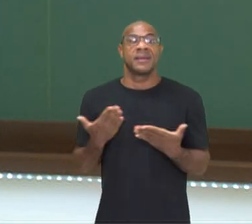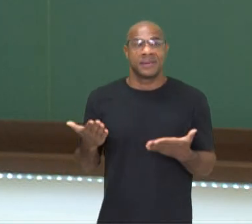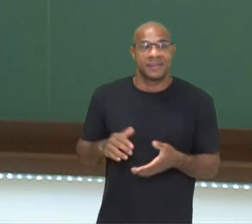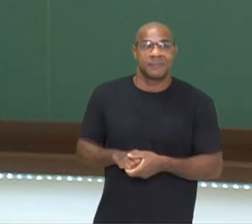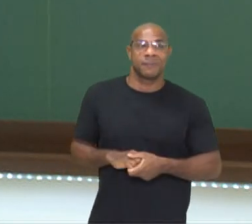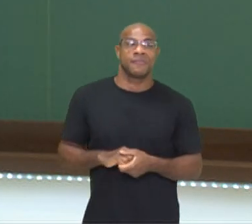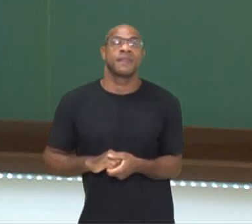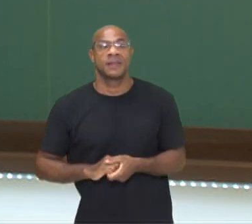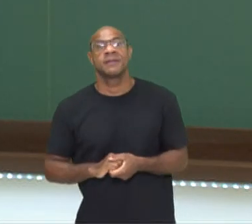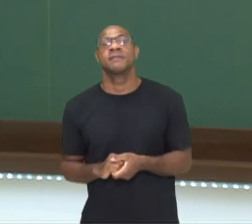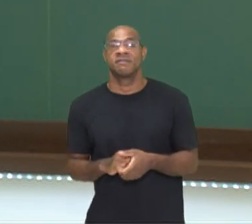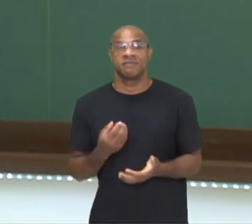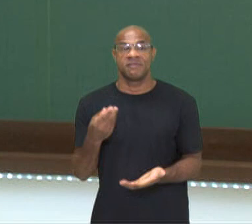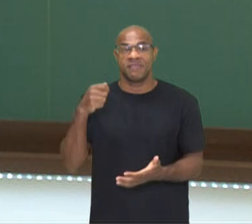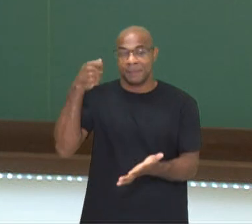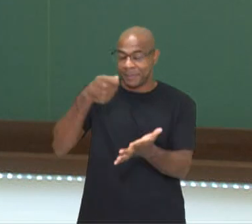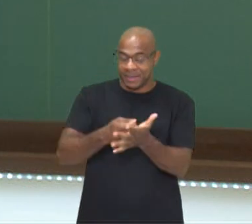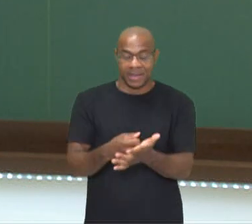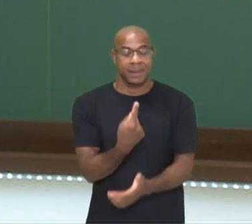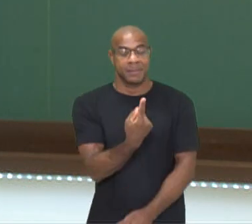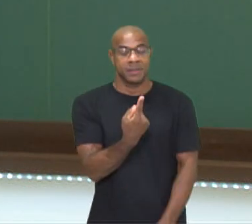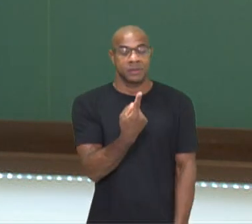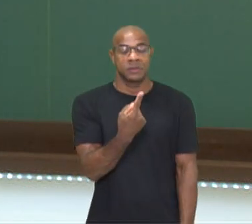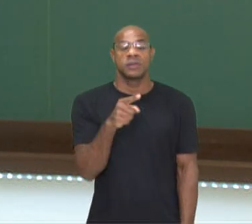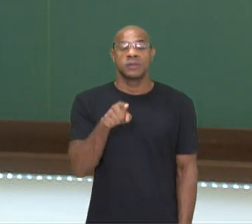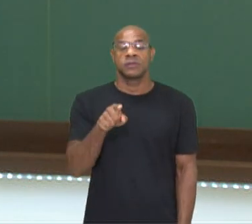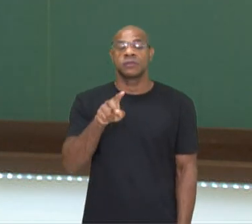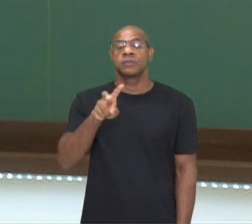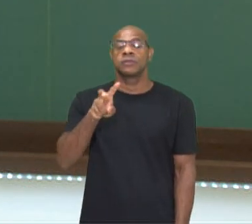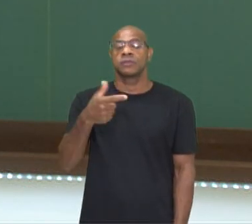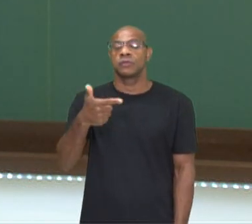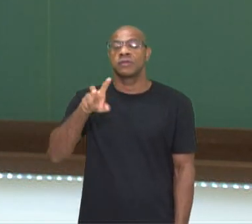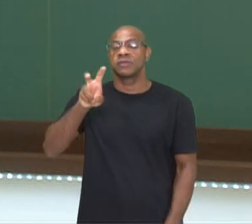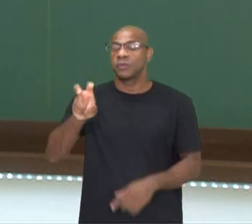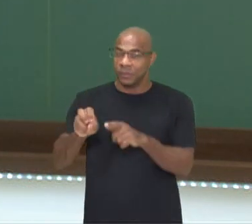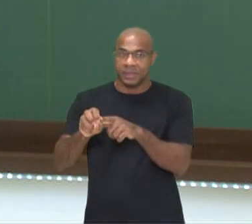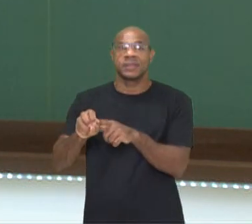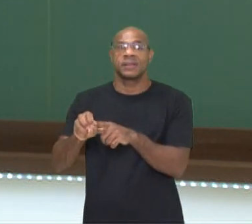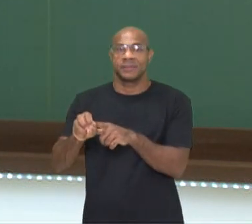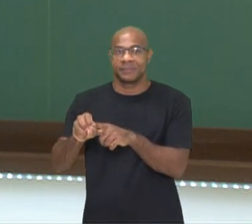pagar R$1.250 a mais do que ela já tinha dado,